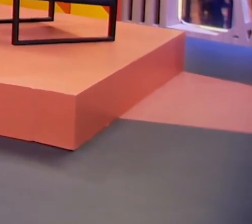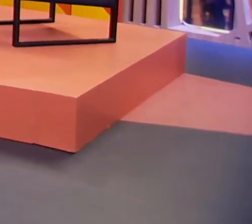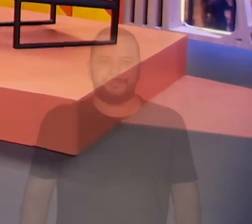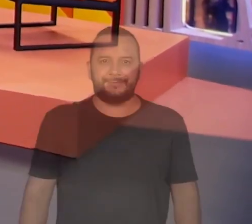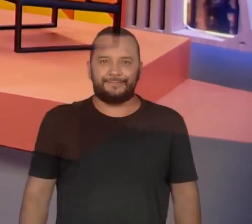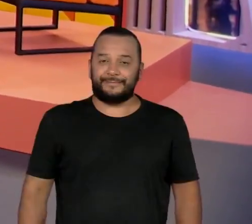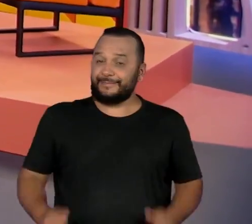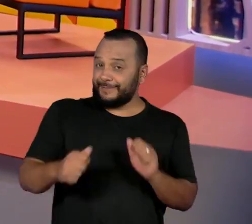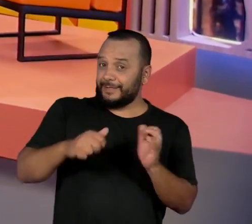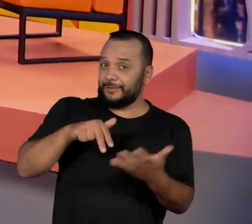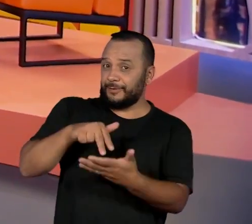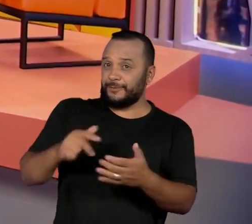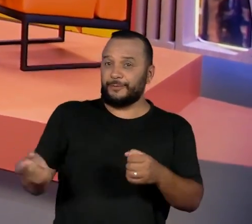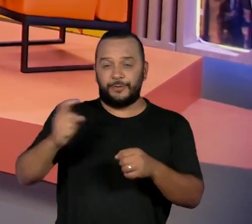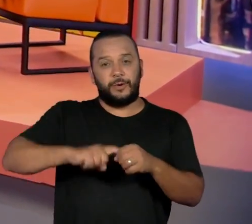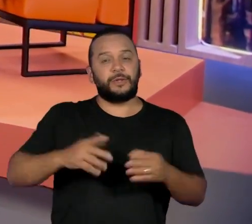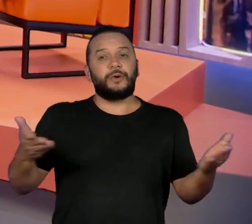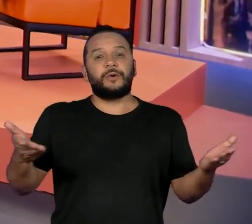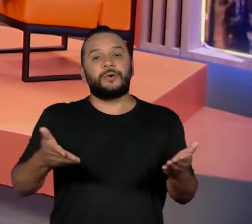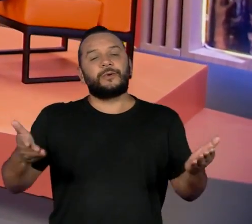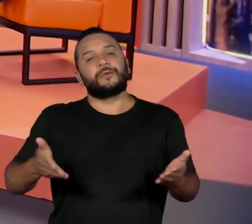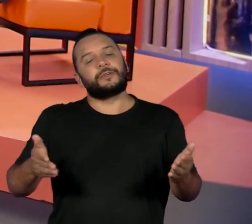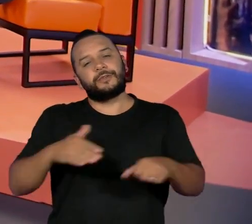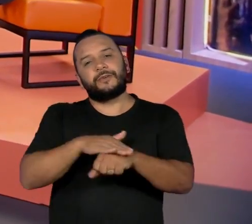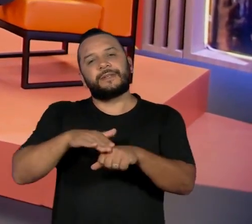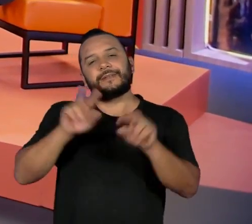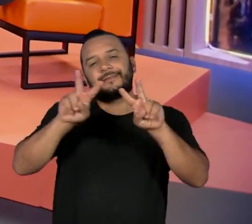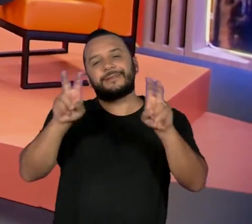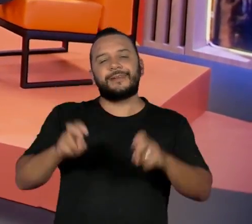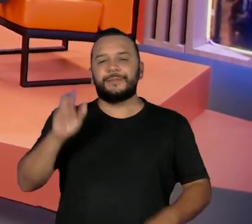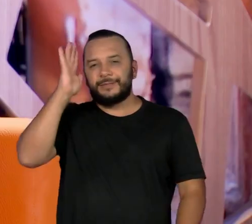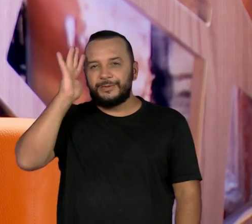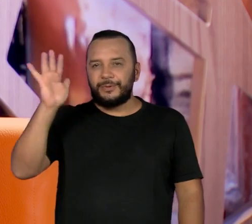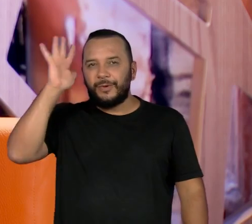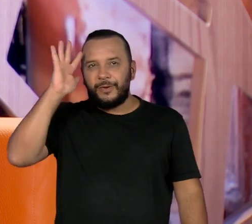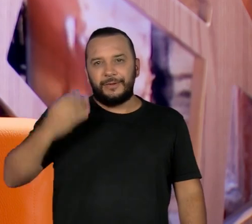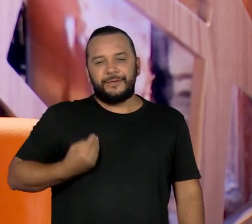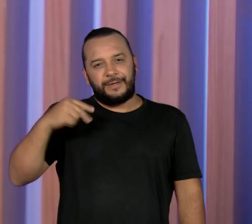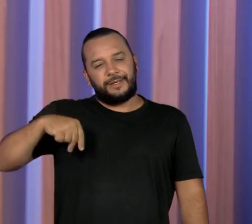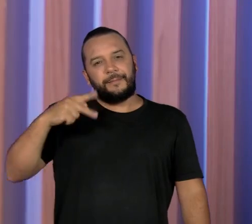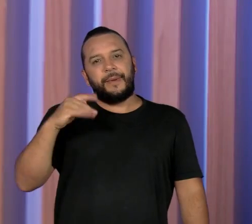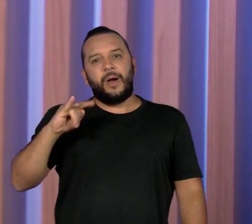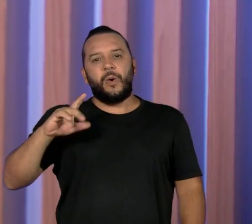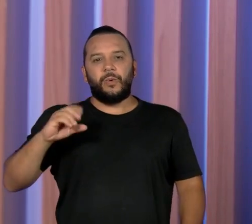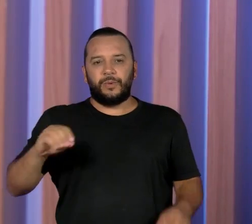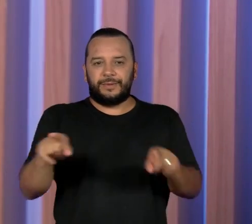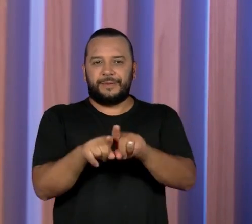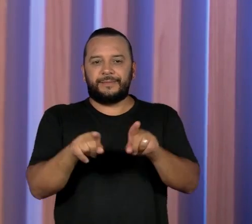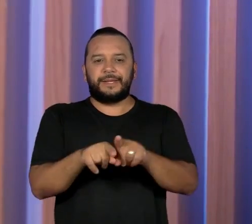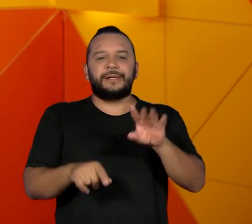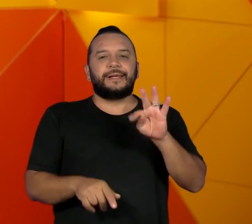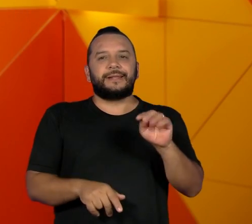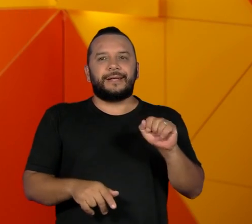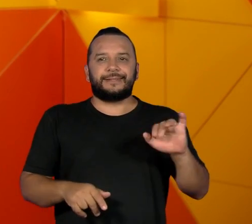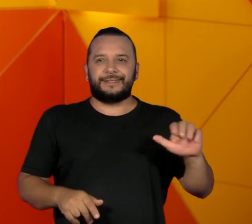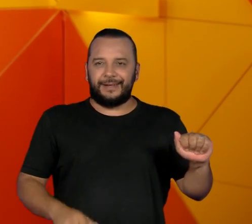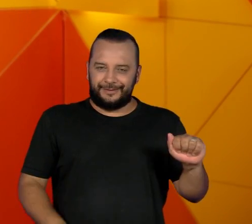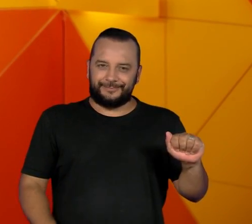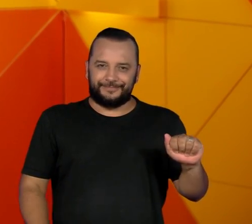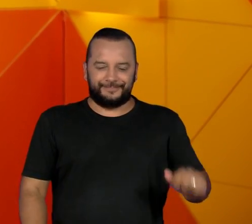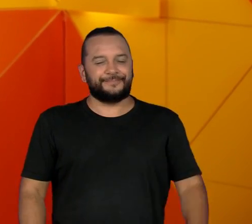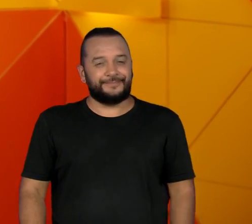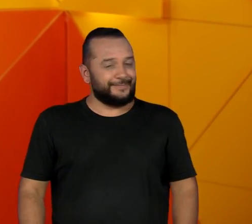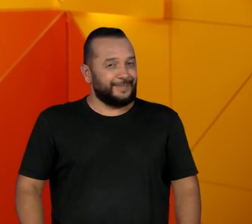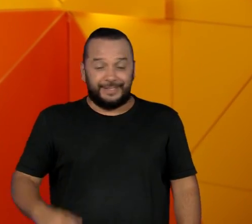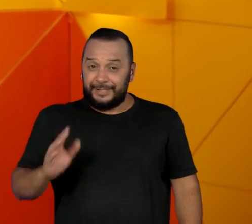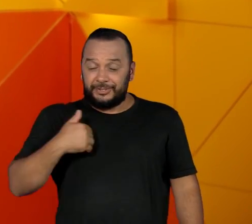Estação Livre de volta, hoje falando sobre sonhos aqui e recebendo Paulo Bueno e Tássia Reis. Horas